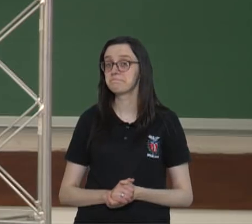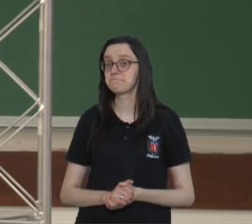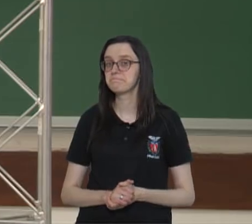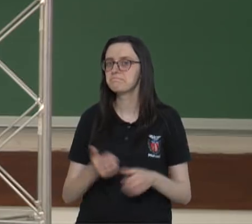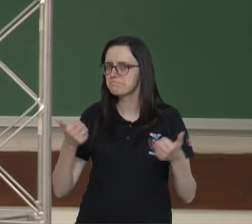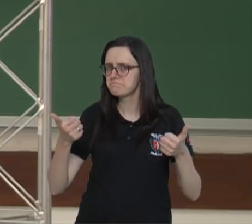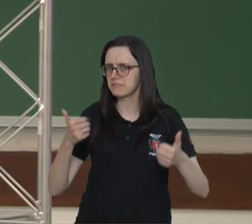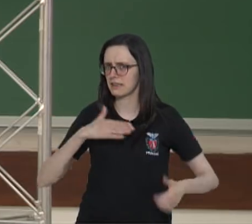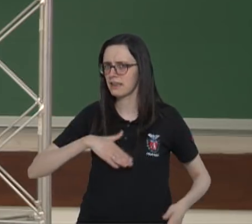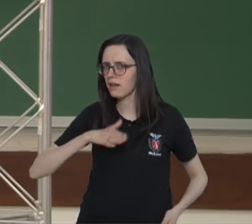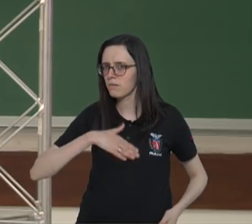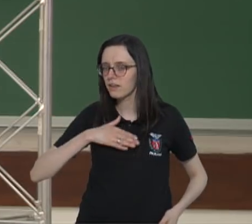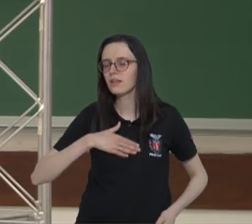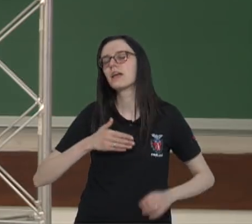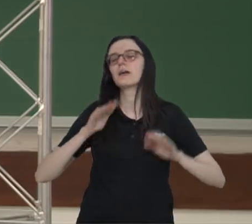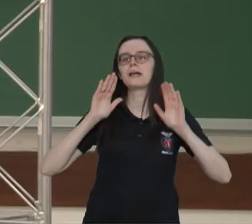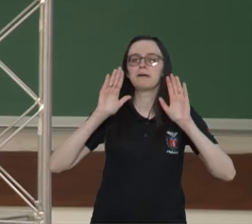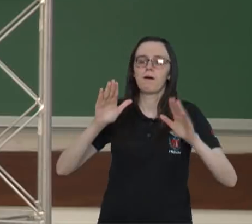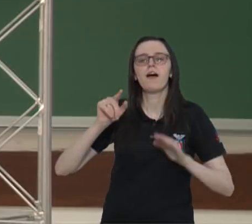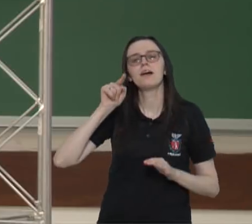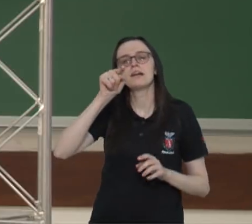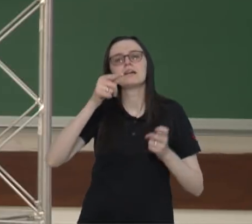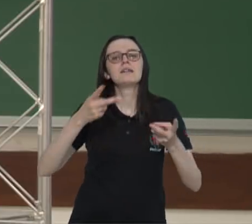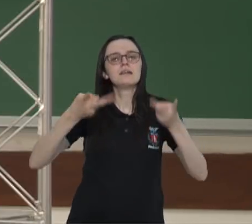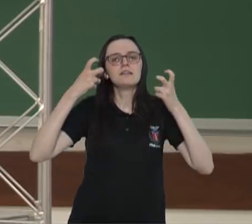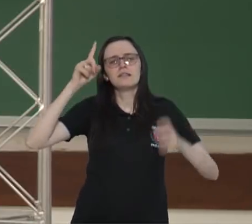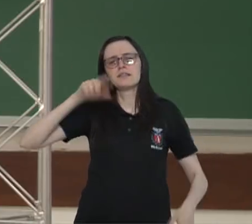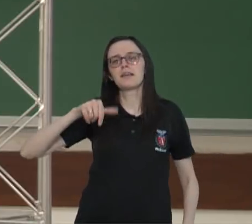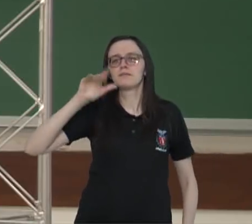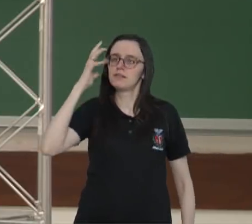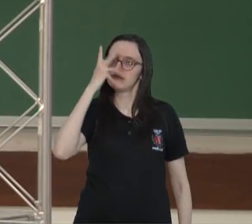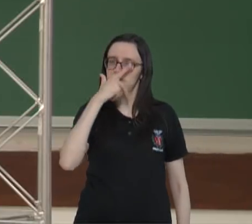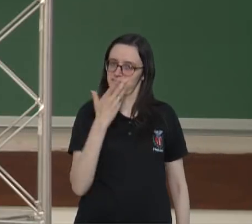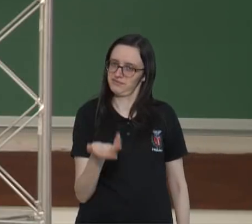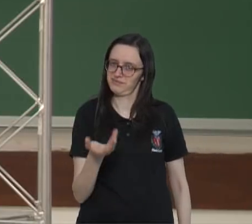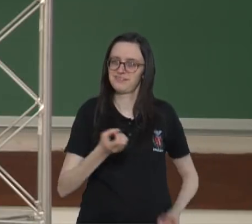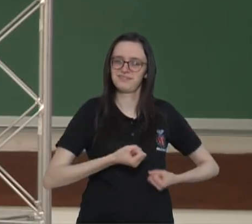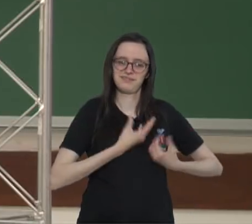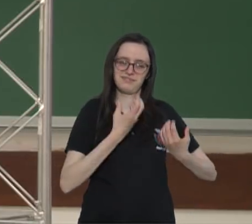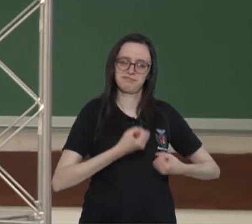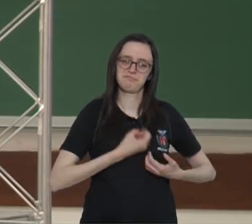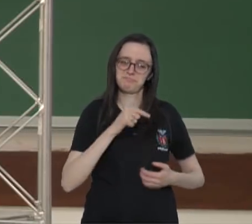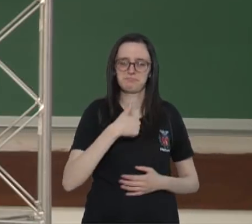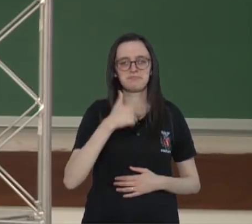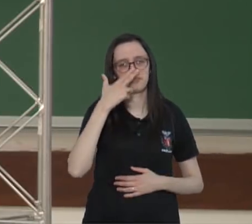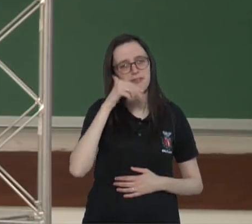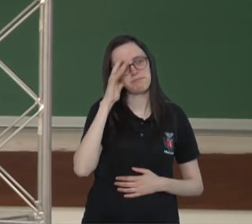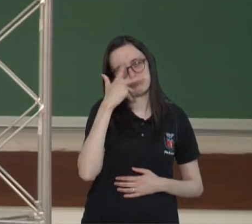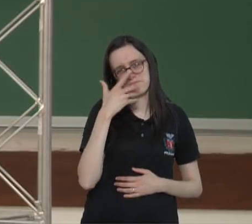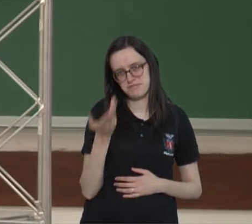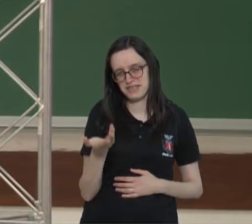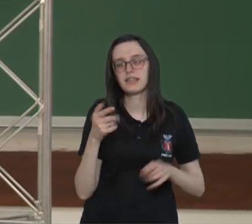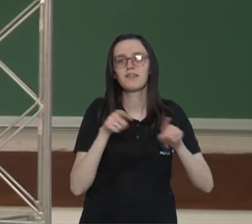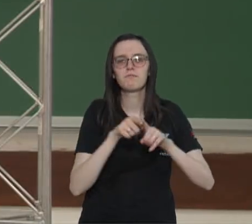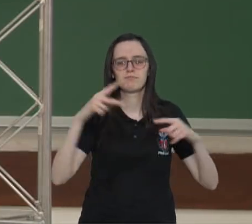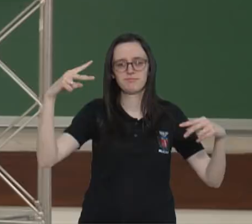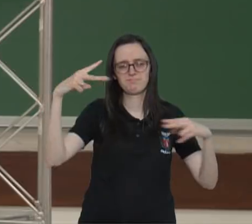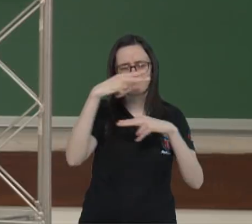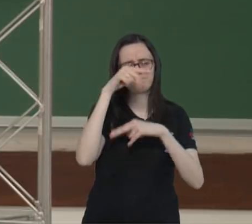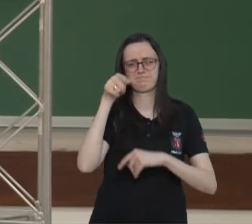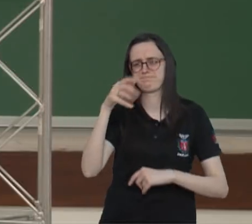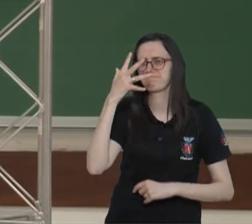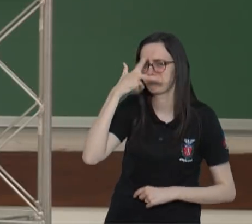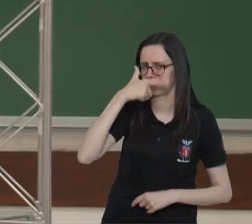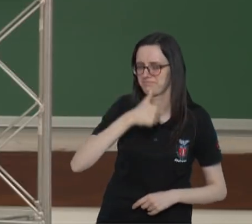E aí, foi tranquilo? Bom, vocês perceberam que é muito mais bonitinho o classificado do texto A, né? Eu acho muito mais bonitinho. E essa parte,